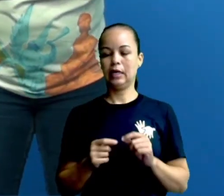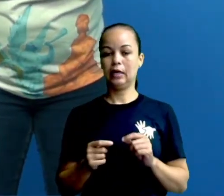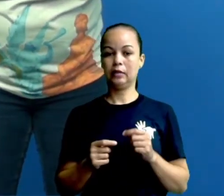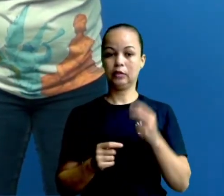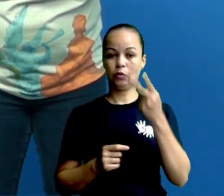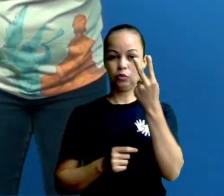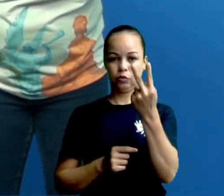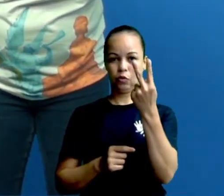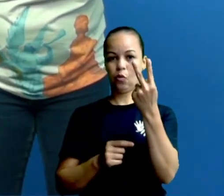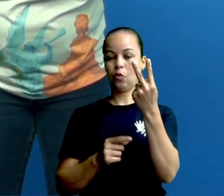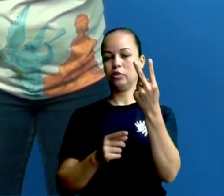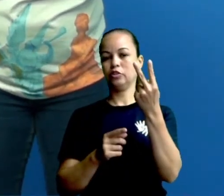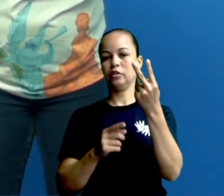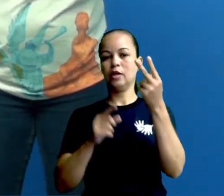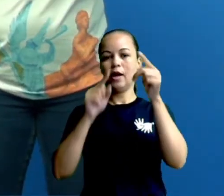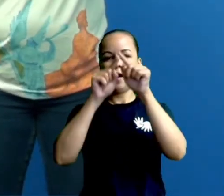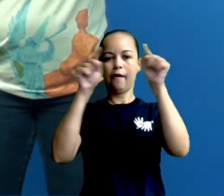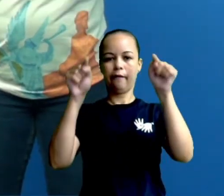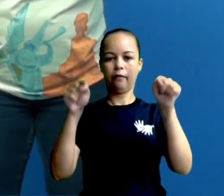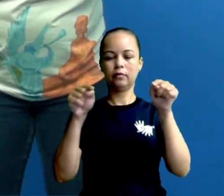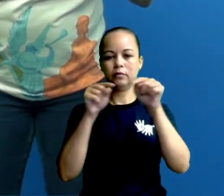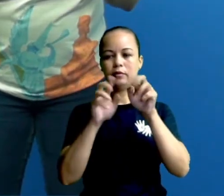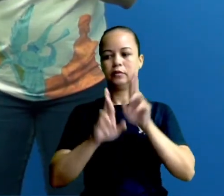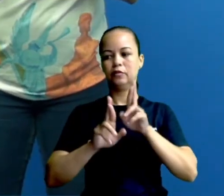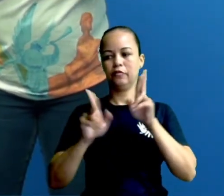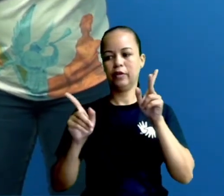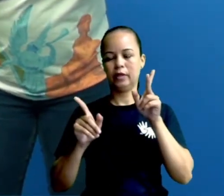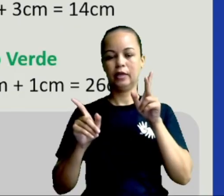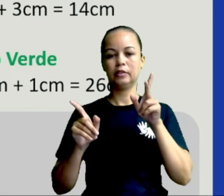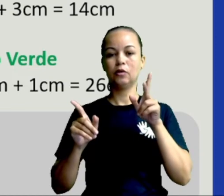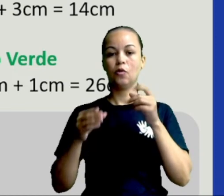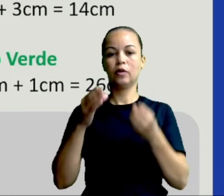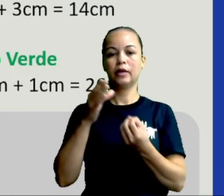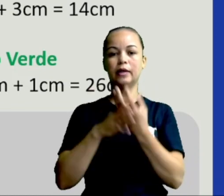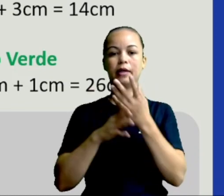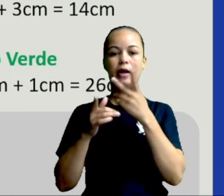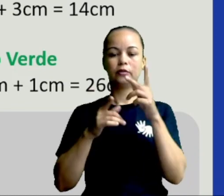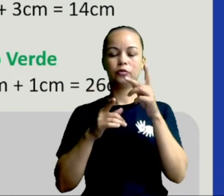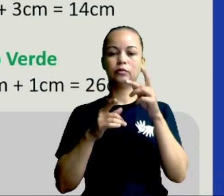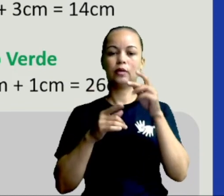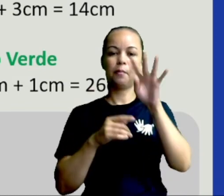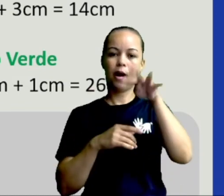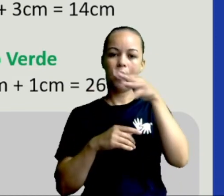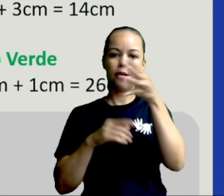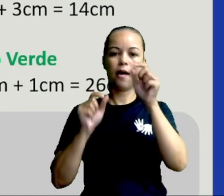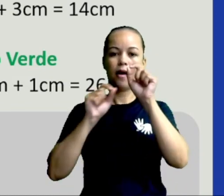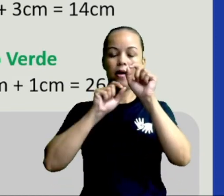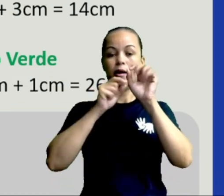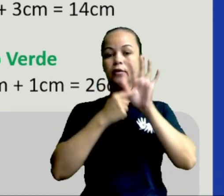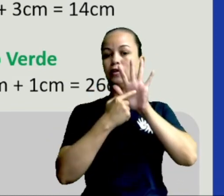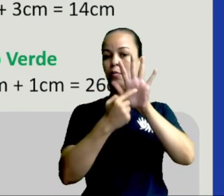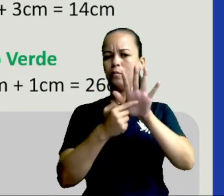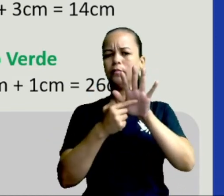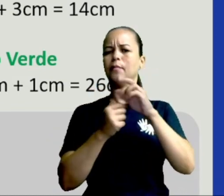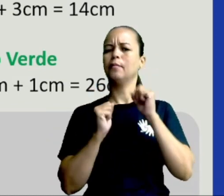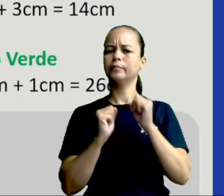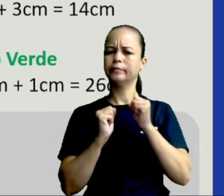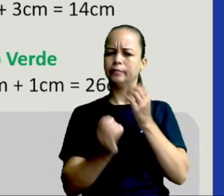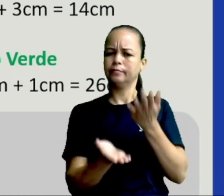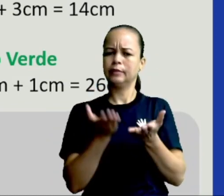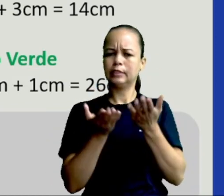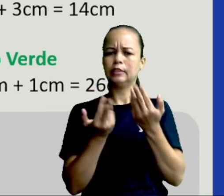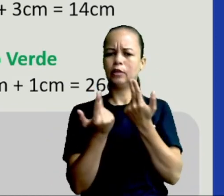2 retângulos diferentes, né, construídos aí na malha quadriculada, podem ter a mesma